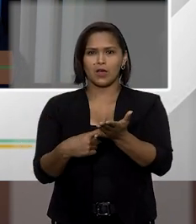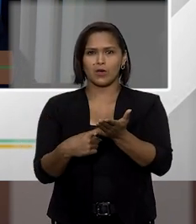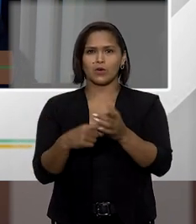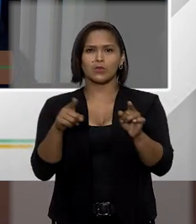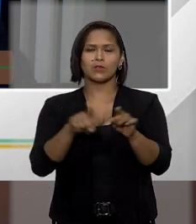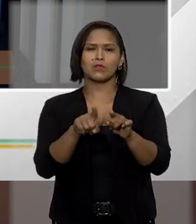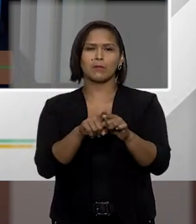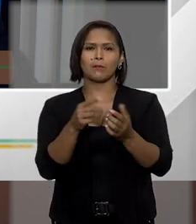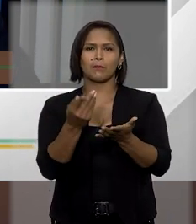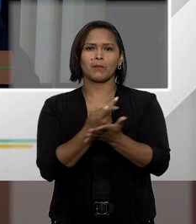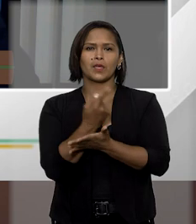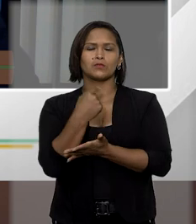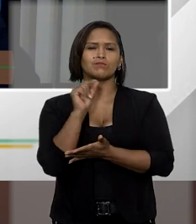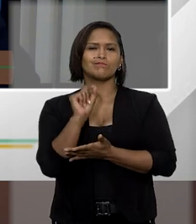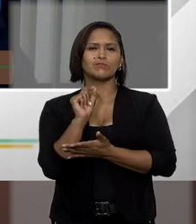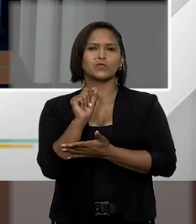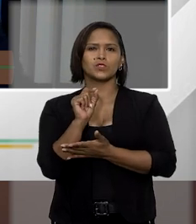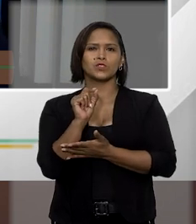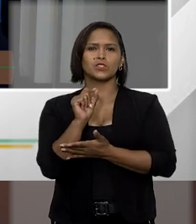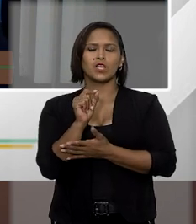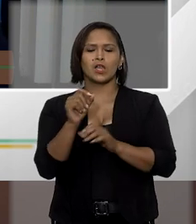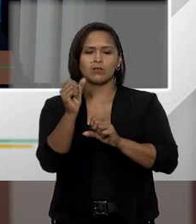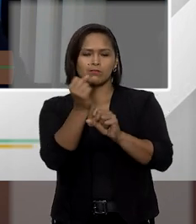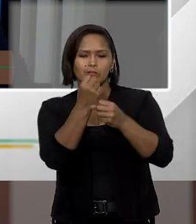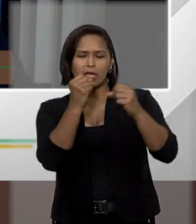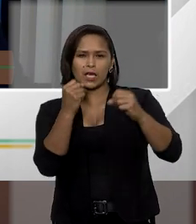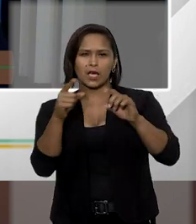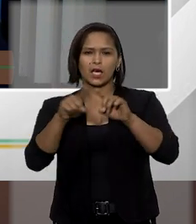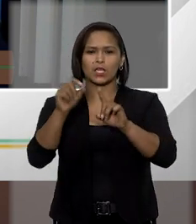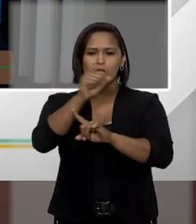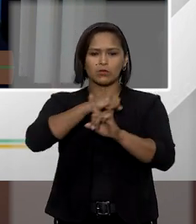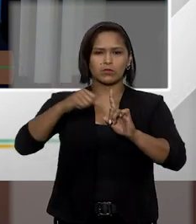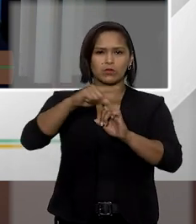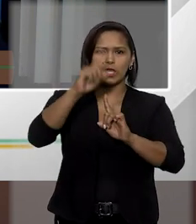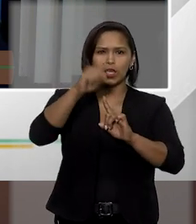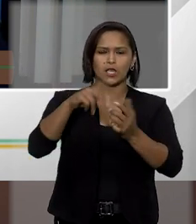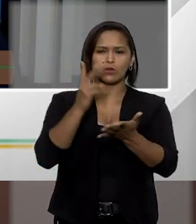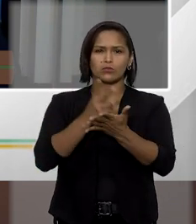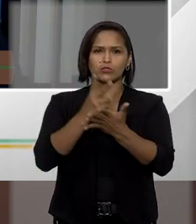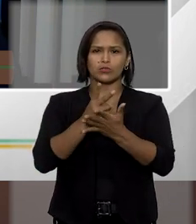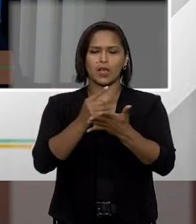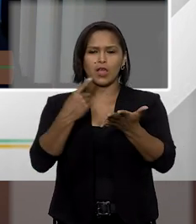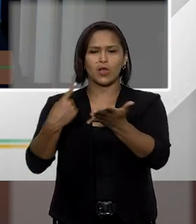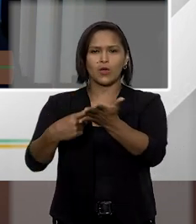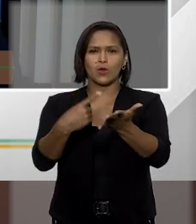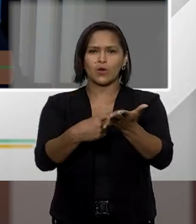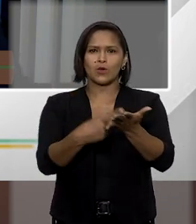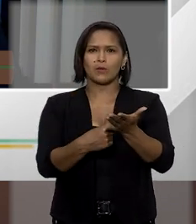leniência numa espécie de uma engenharia, numa espécie de roldana que